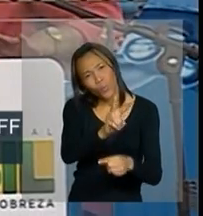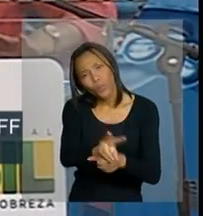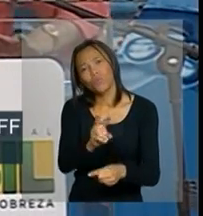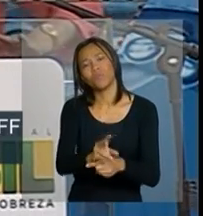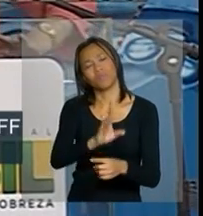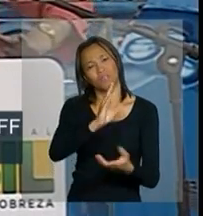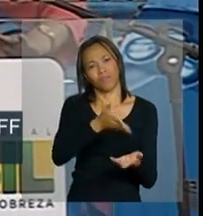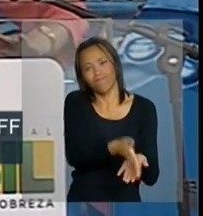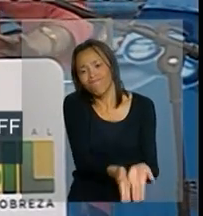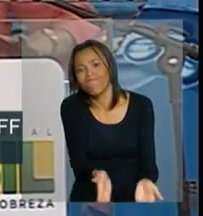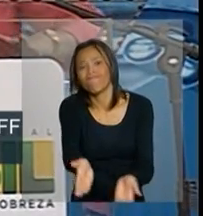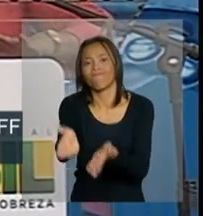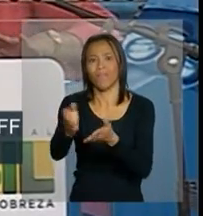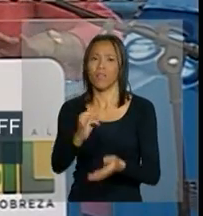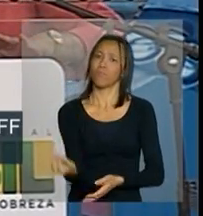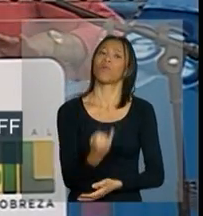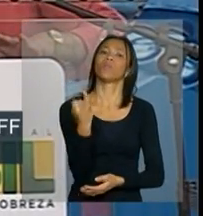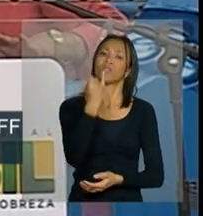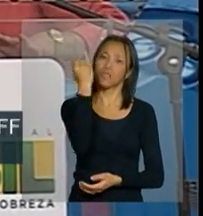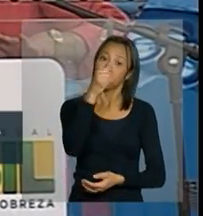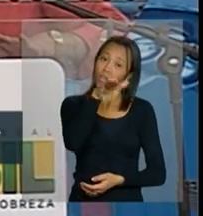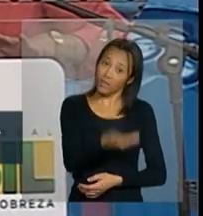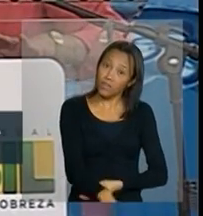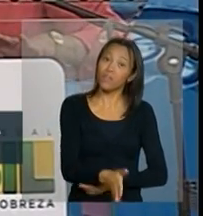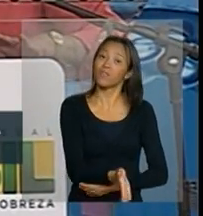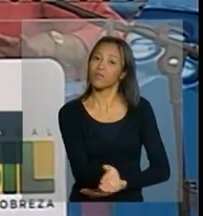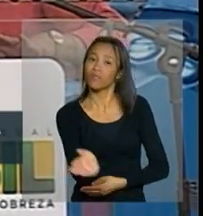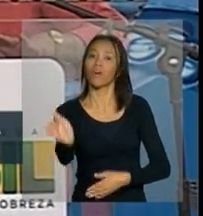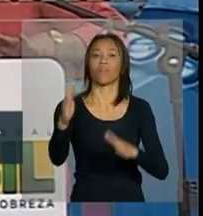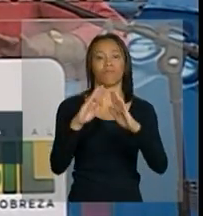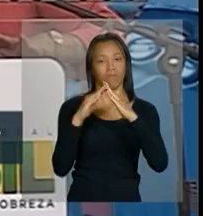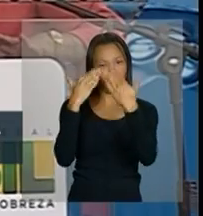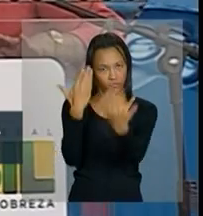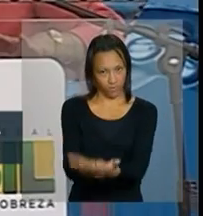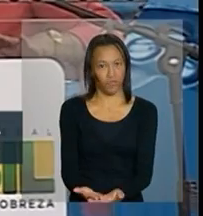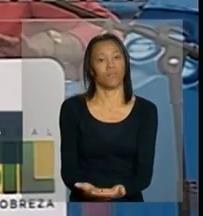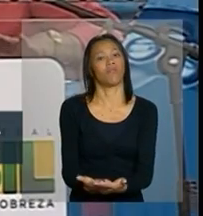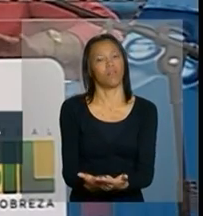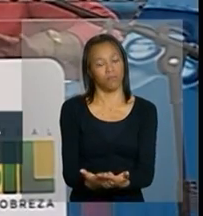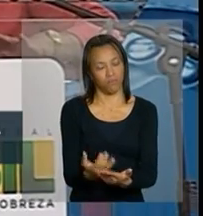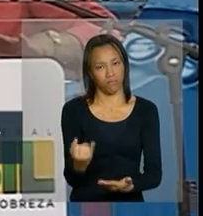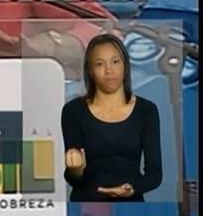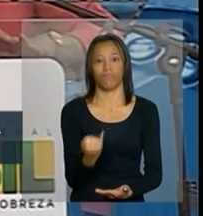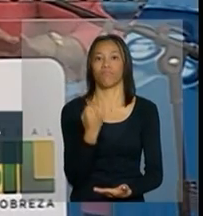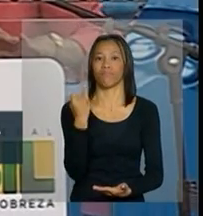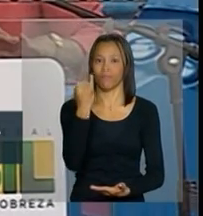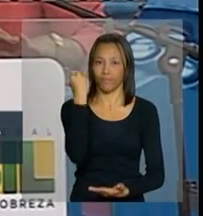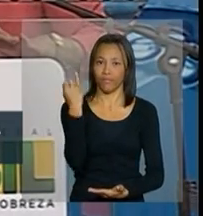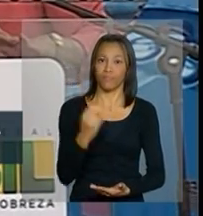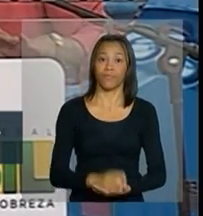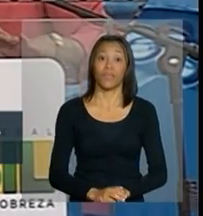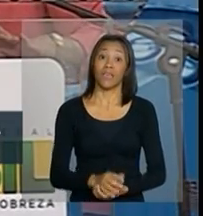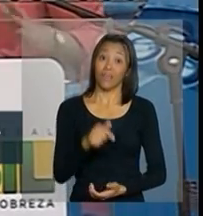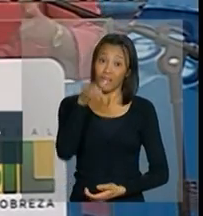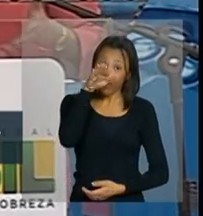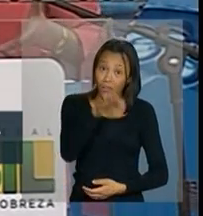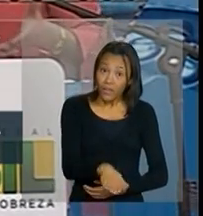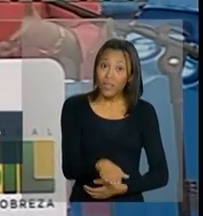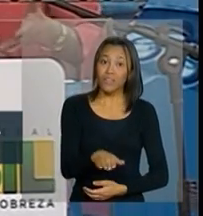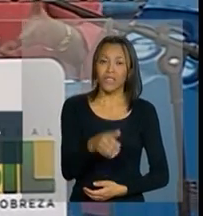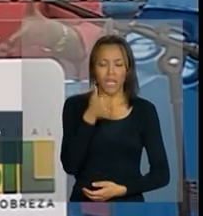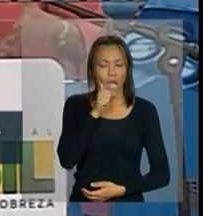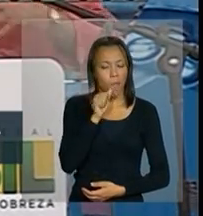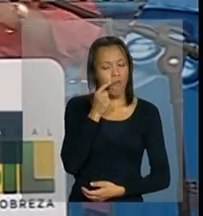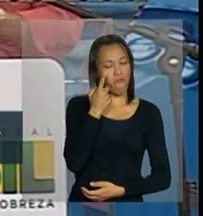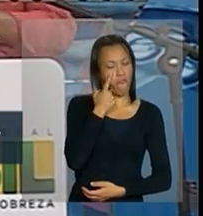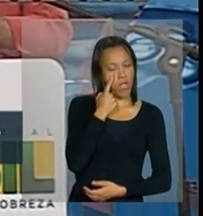é importantíssimo que a criança vá à escola, que ela, que a mãe olhe